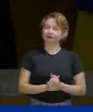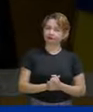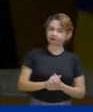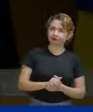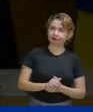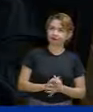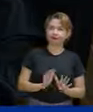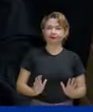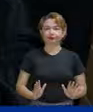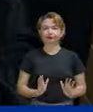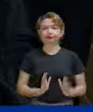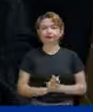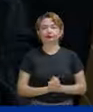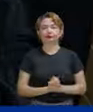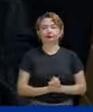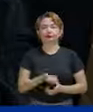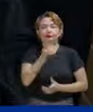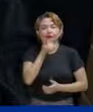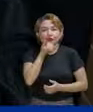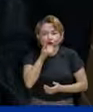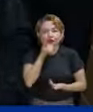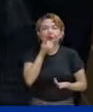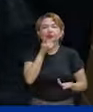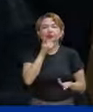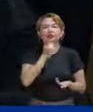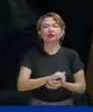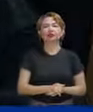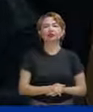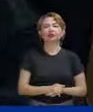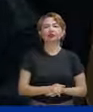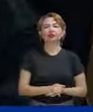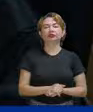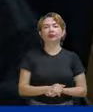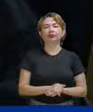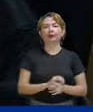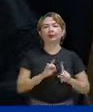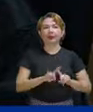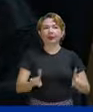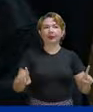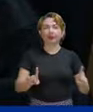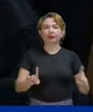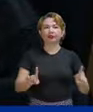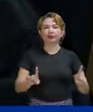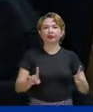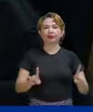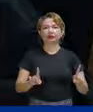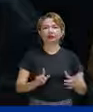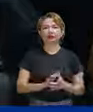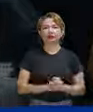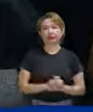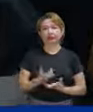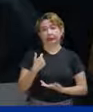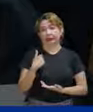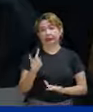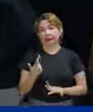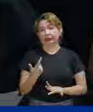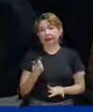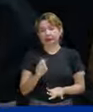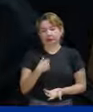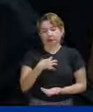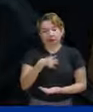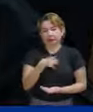foi isso? Não. Desculpa, peço Foco perdão. na juíza Tina Souza. Ela é branca, de cabelos castanhos escuros, curtíssimos, penteados